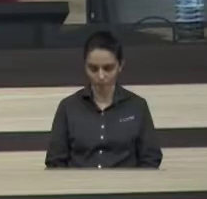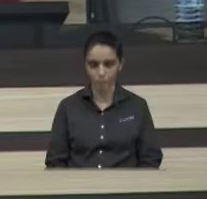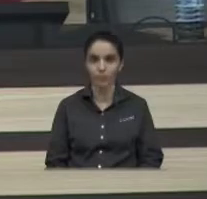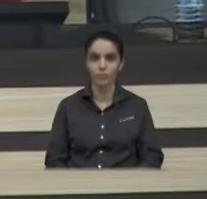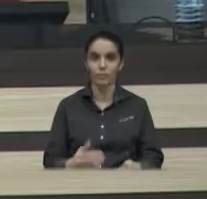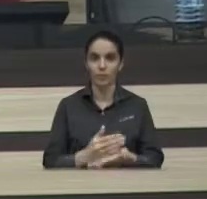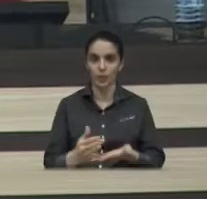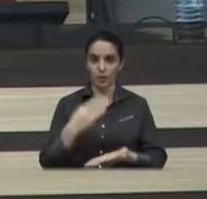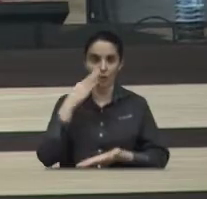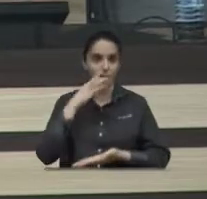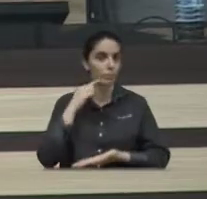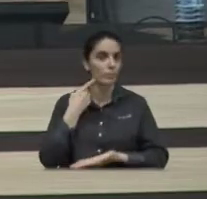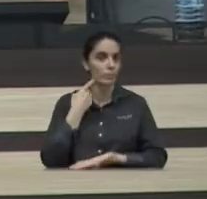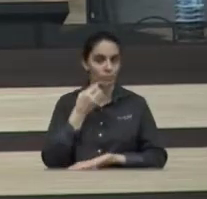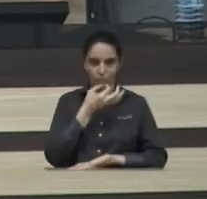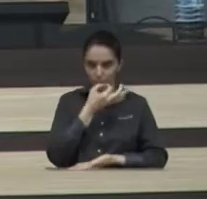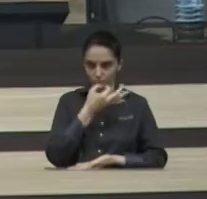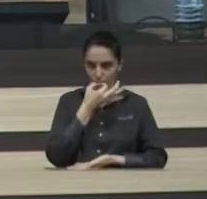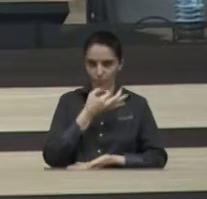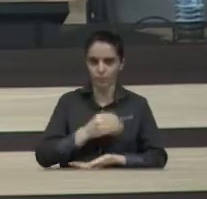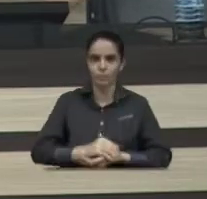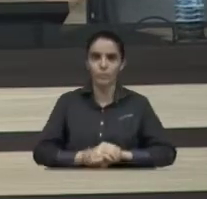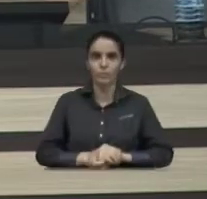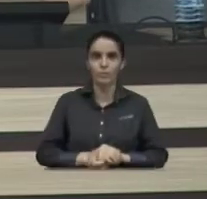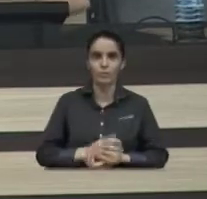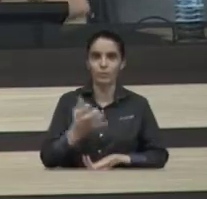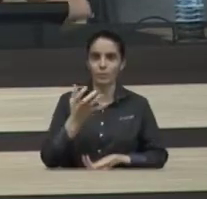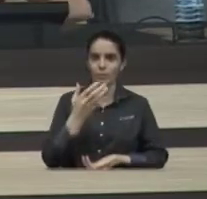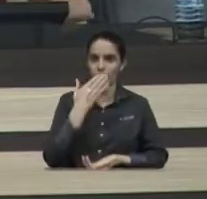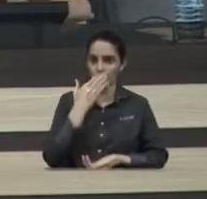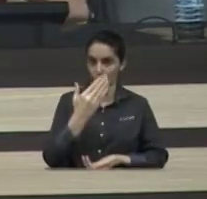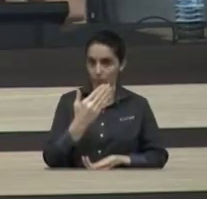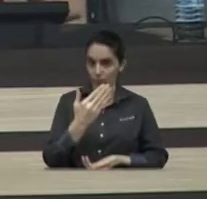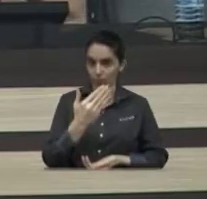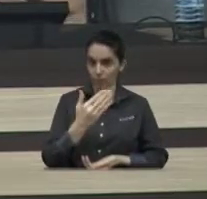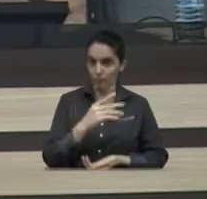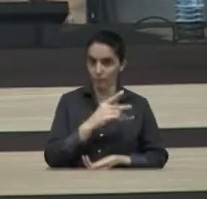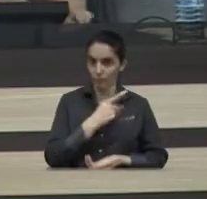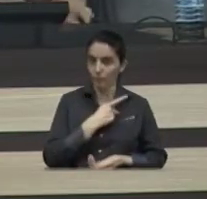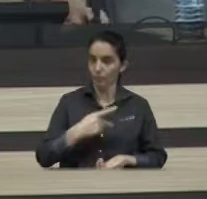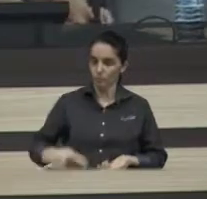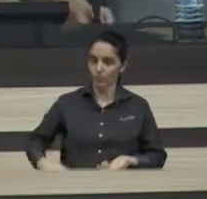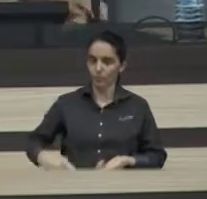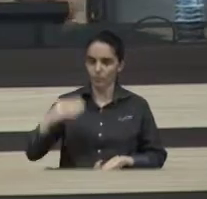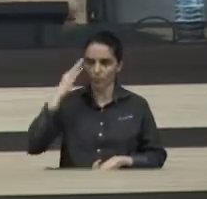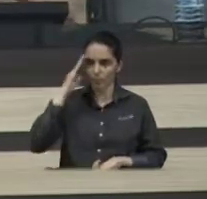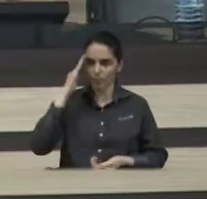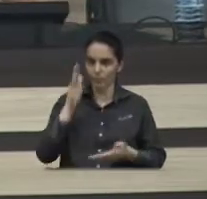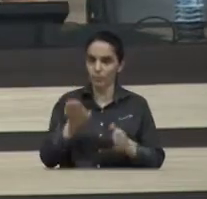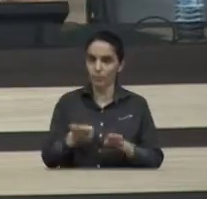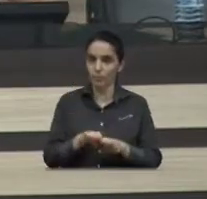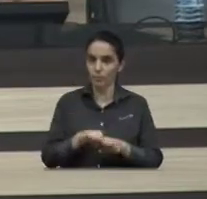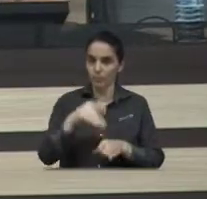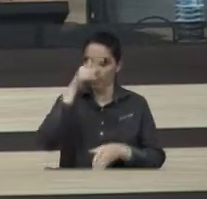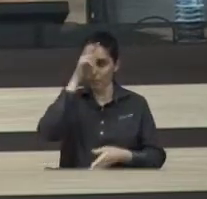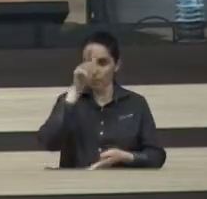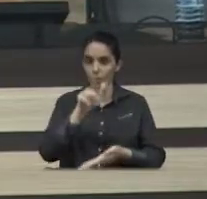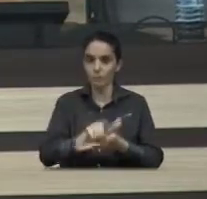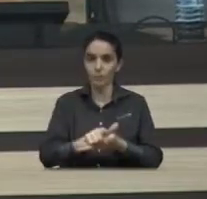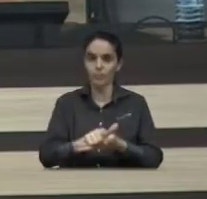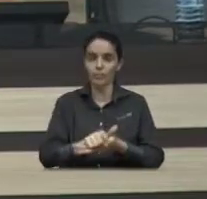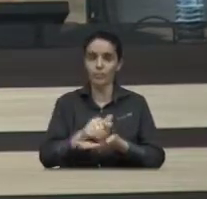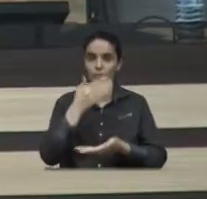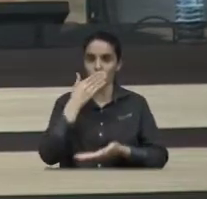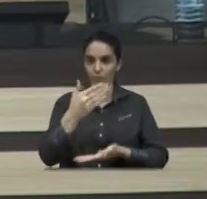ordem, vereador Newton Santos. Senhor presidente, eu queria pedir a compreensão de Vossa Excelência e também dos líderes, para que nós pudéssemos,